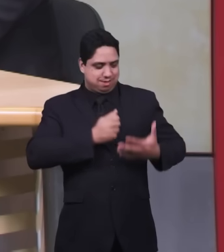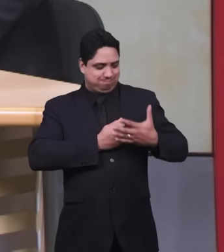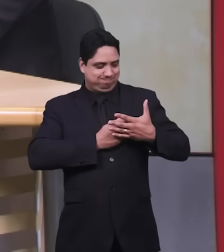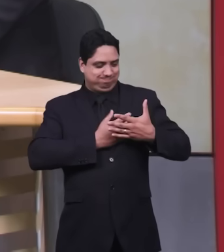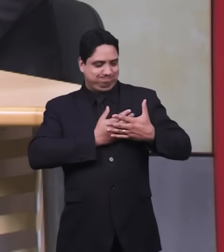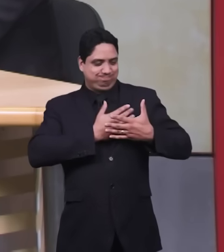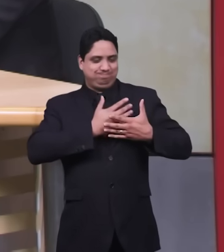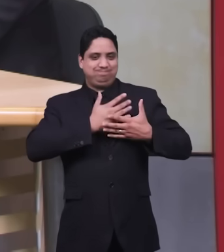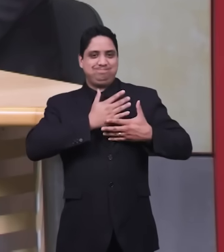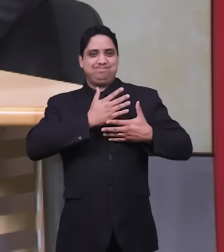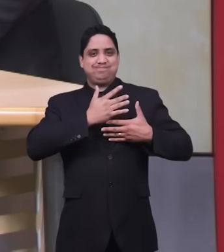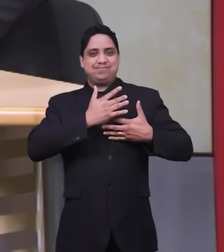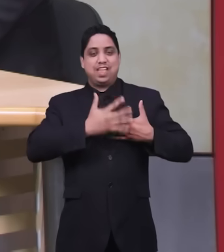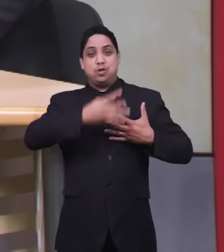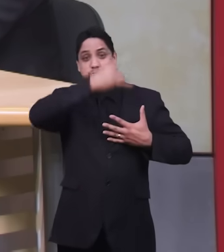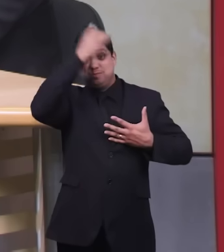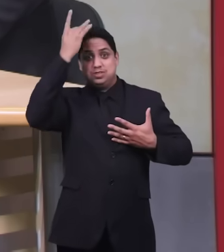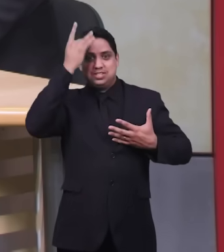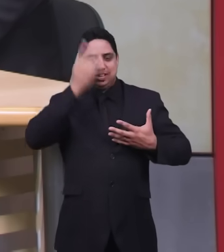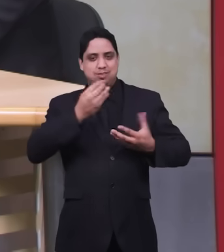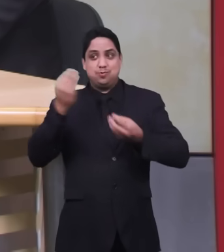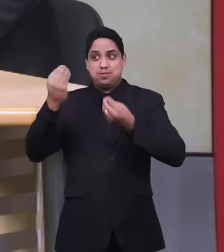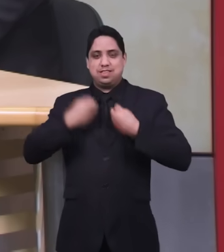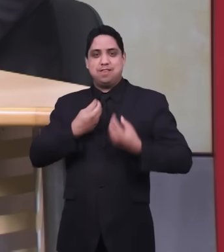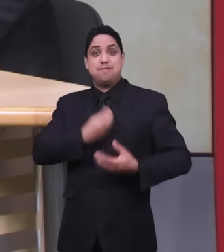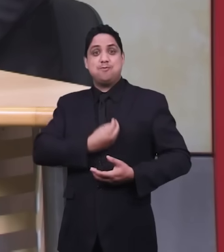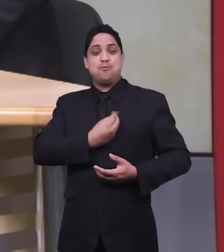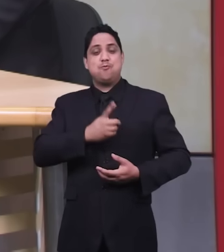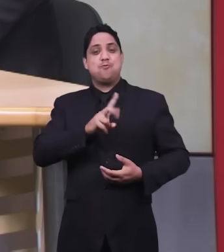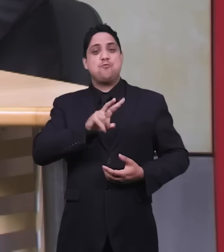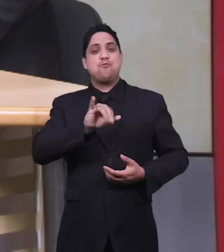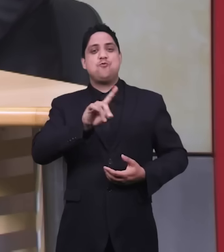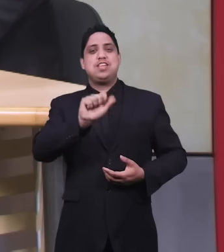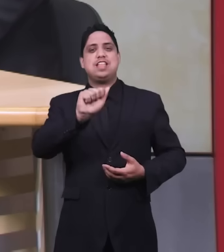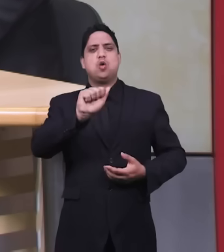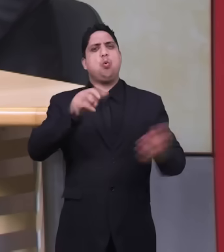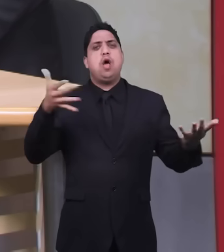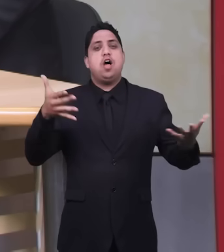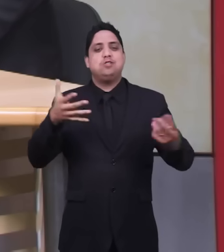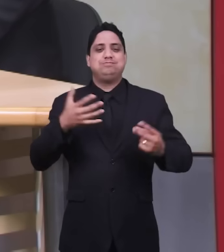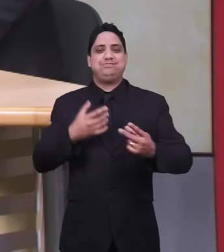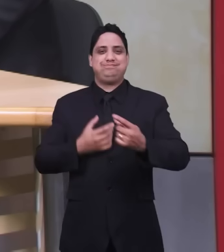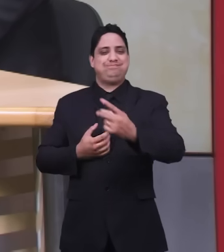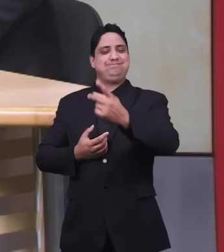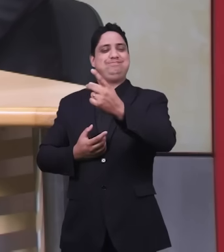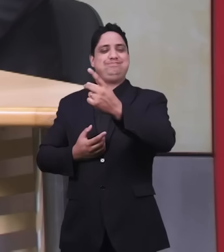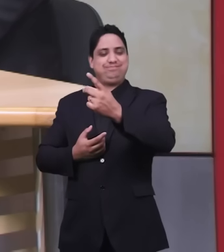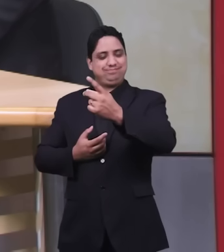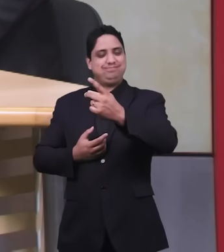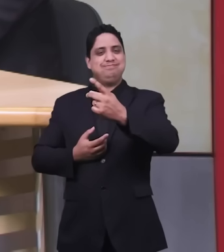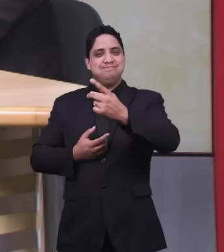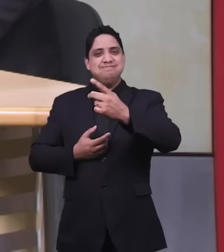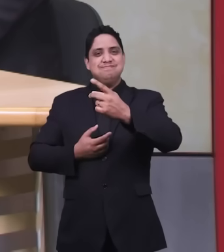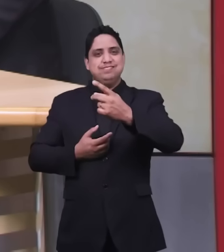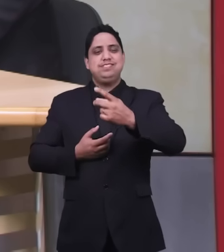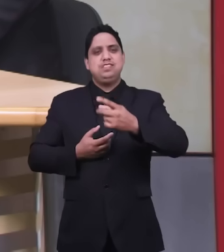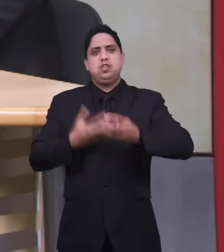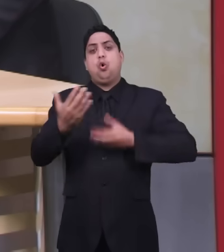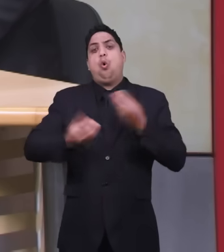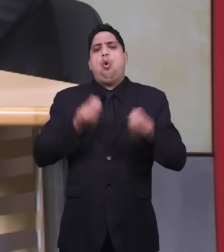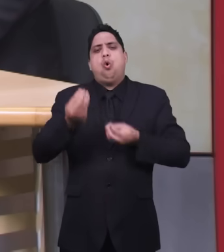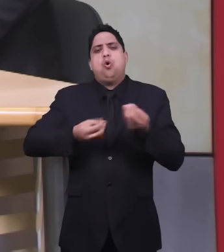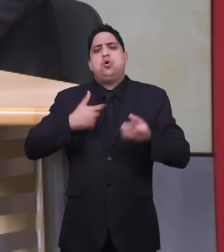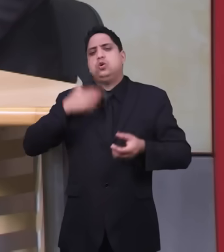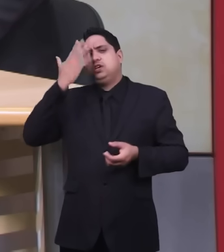vida do Espírito Santo na igreja. A igreja não pode dispensar isso. É assim que ela vence a oposição. Vem o engano, vem a palavra. Como é que ela vai